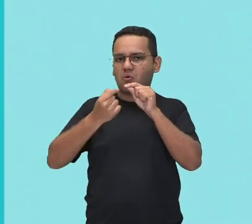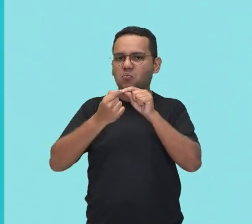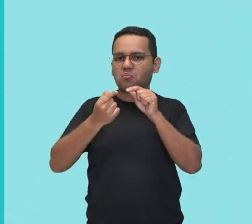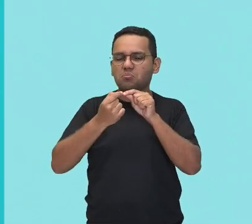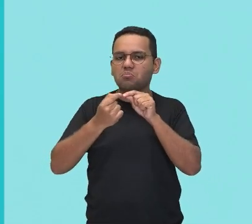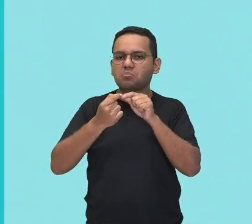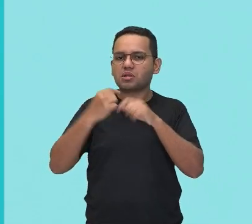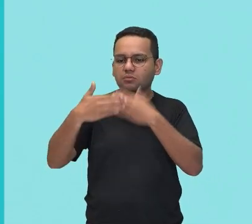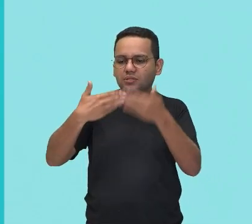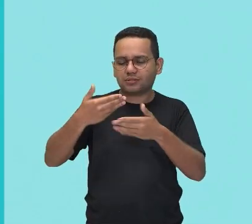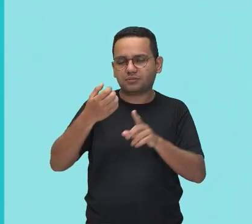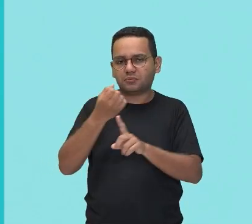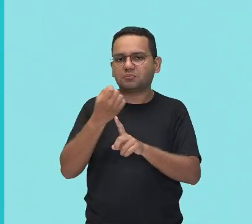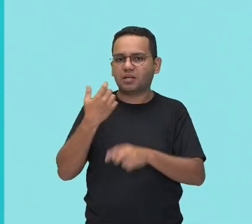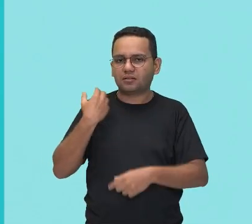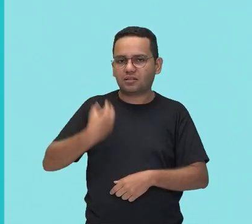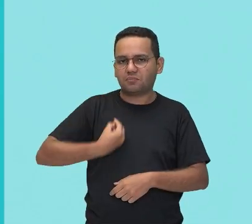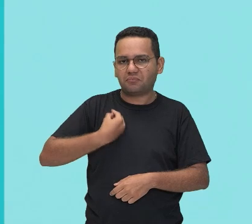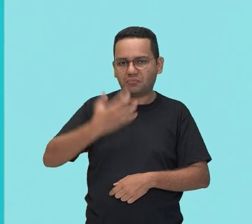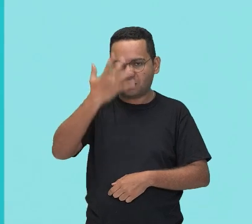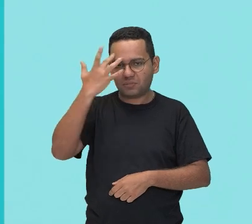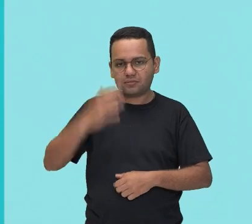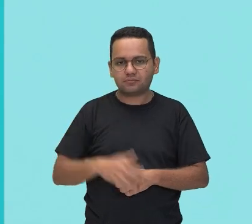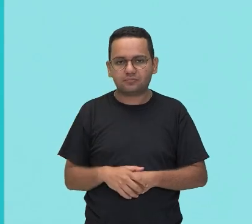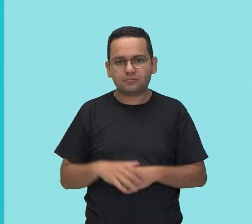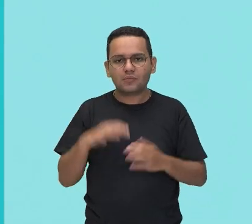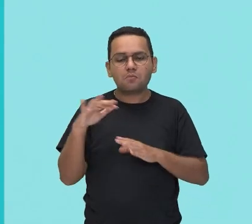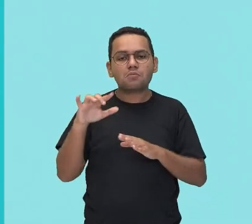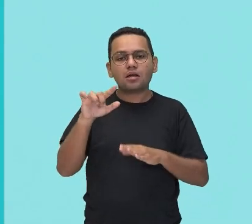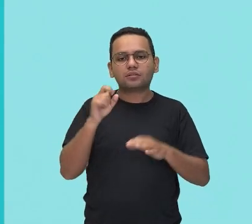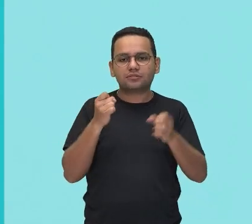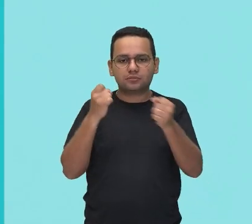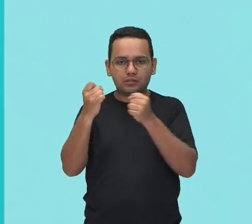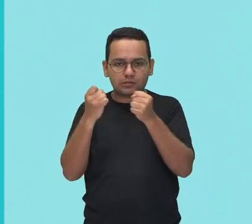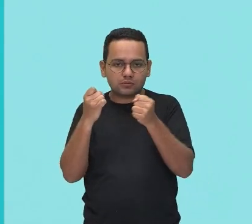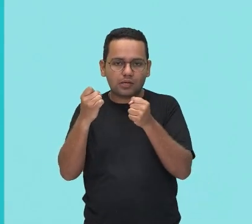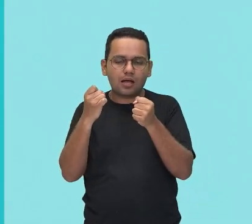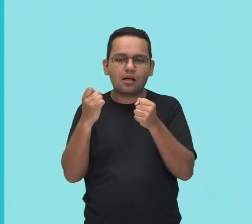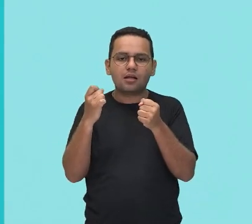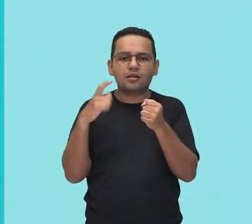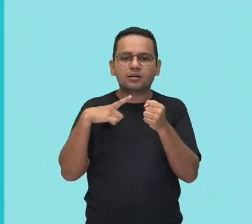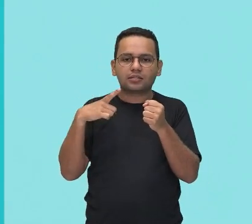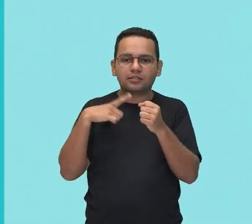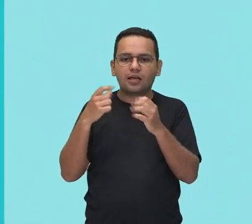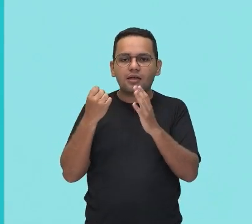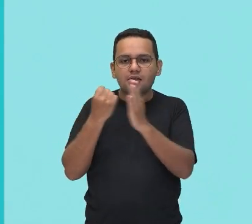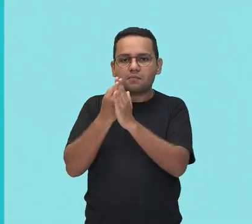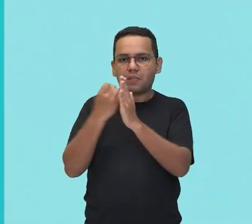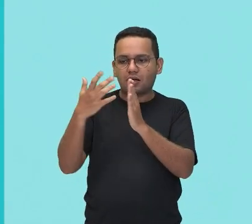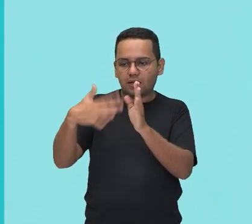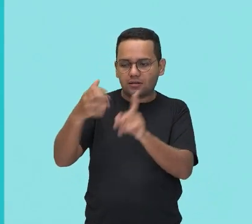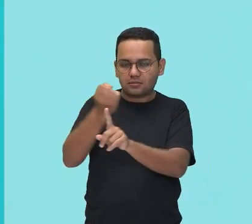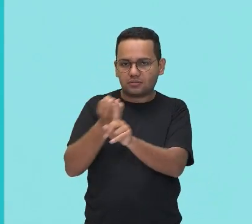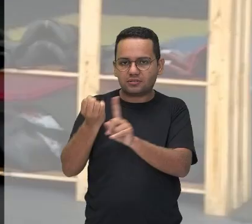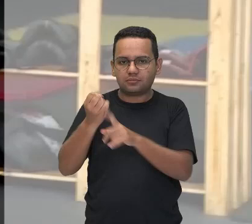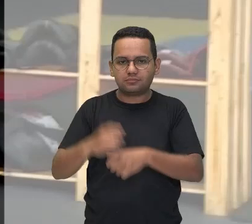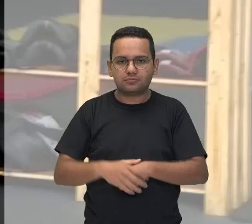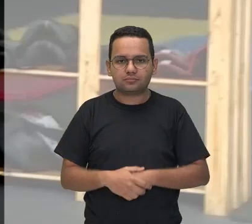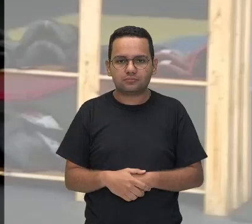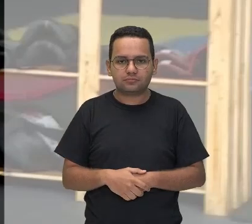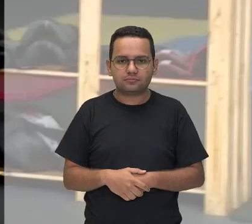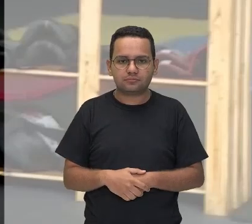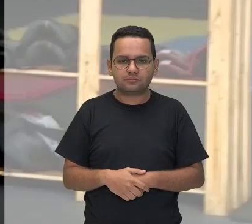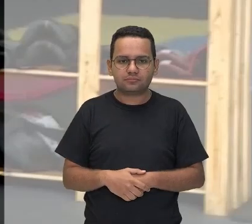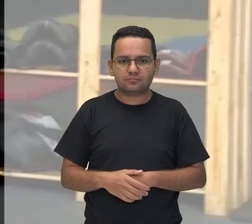aqui para vocês, já falando do aspecto da luta, né? Do impacto da luta na questão social. Vamos lá.